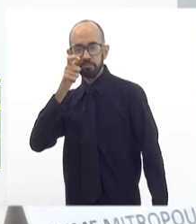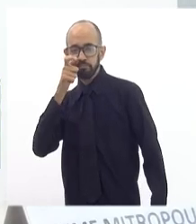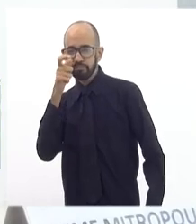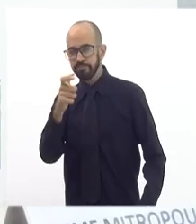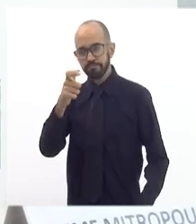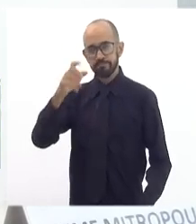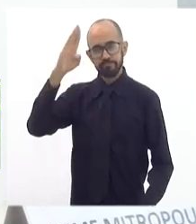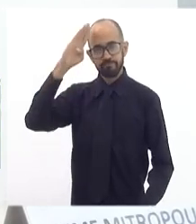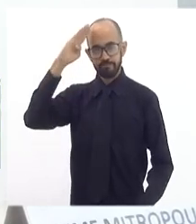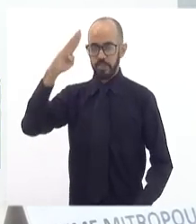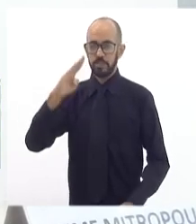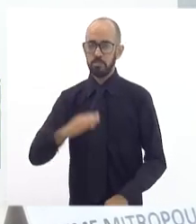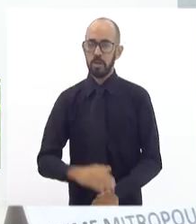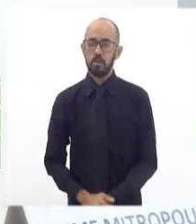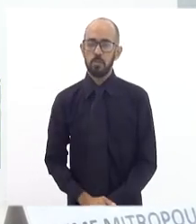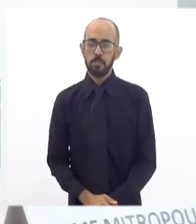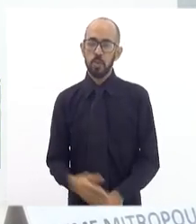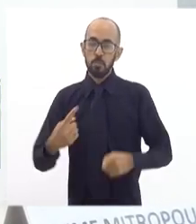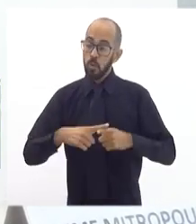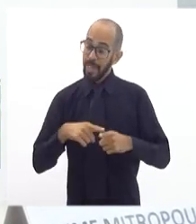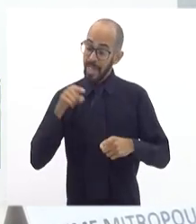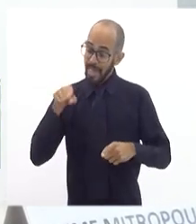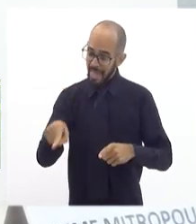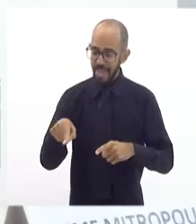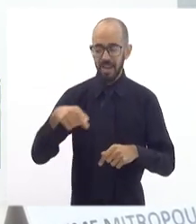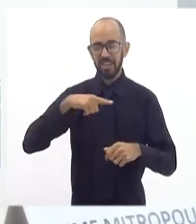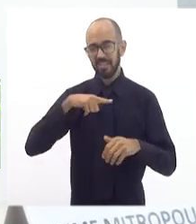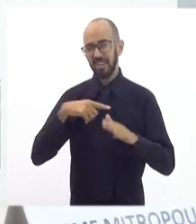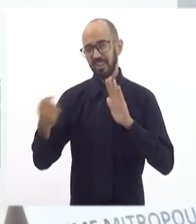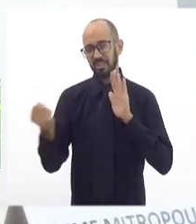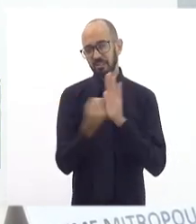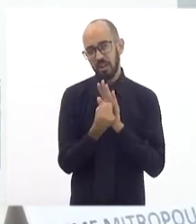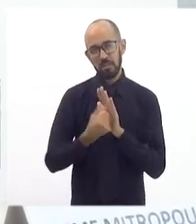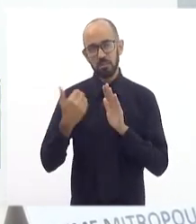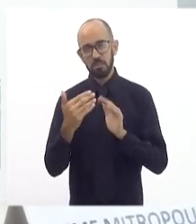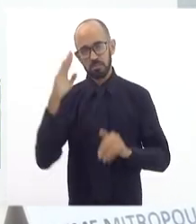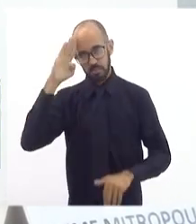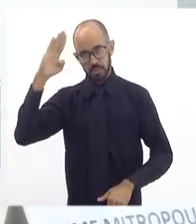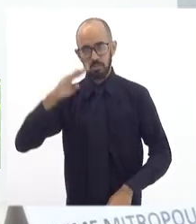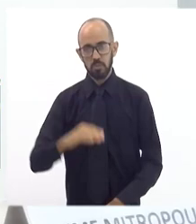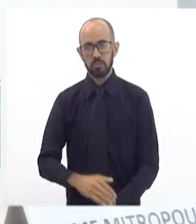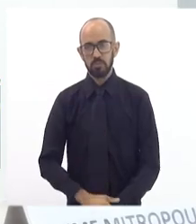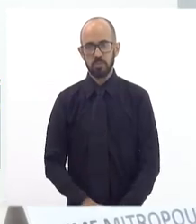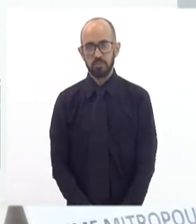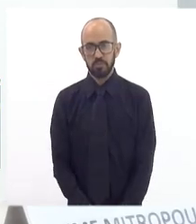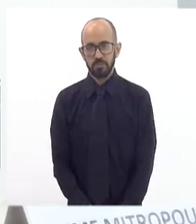principal interessada porque ela que vai ser diretamente impactado por Esse empreendimento em